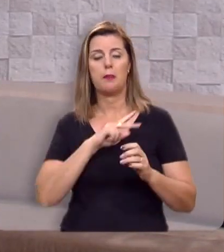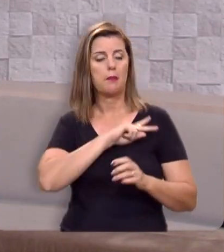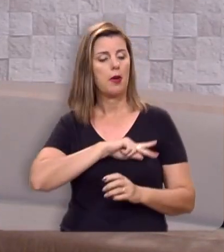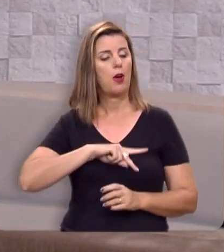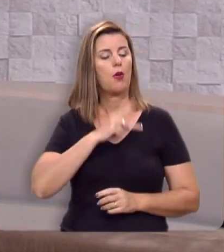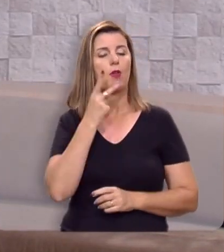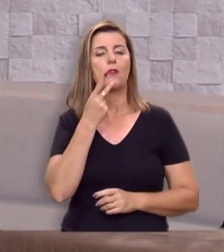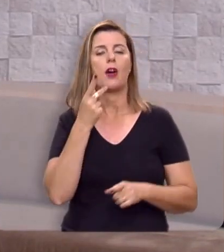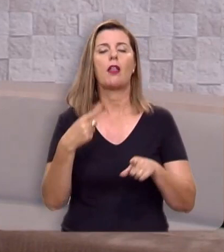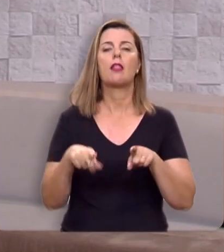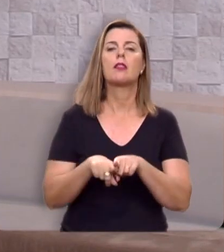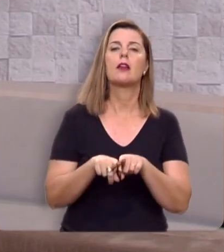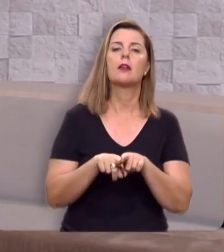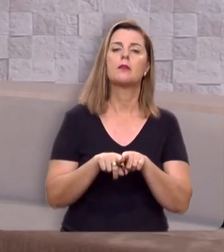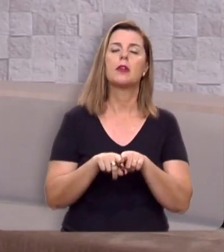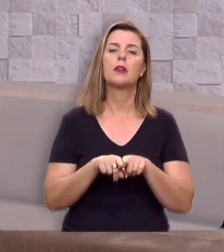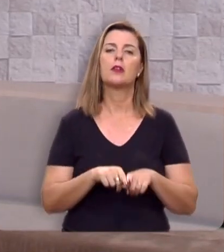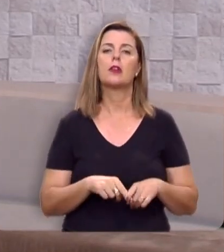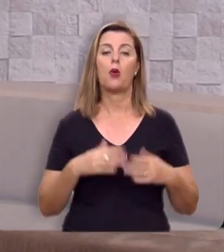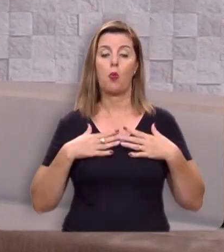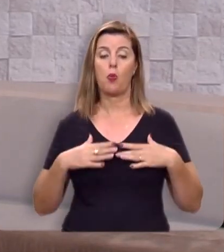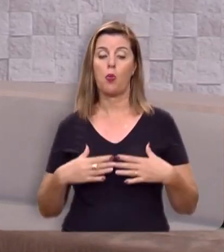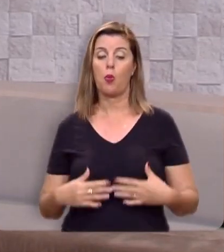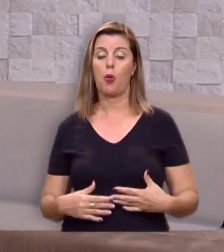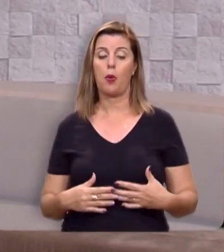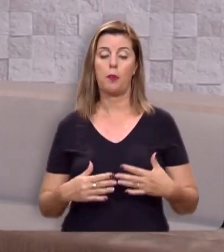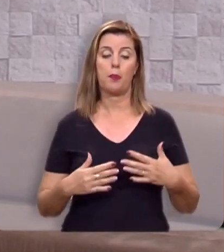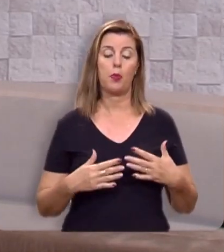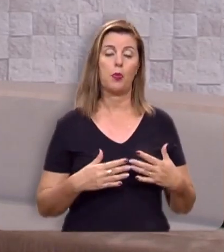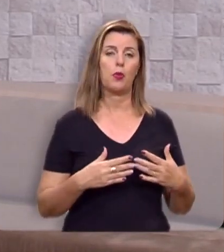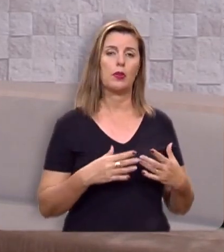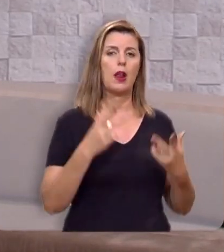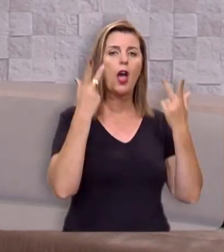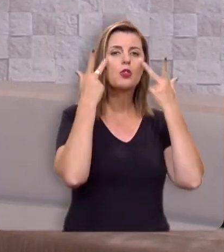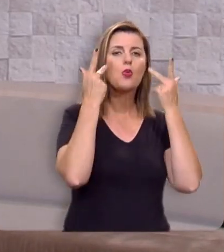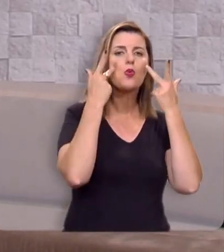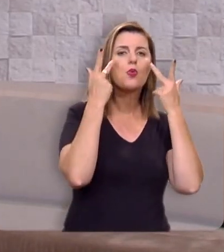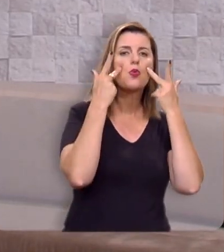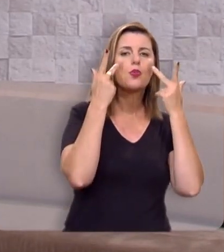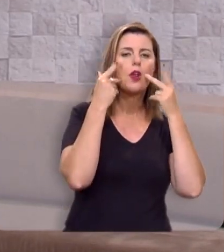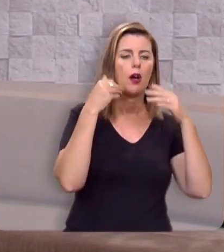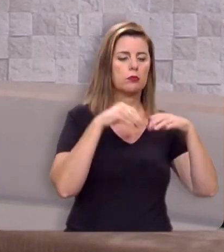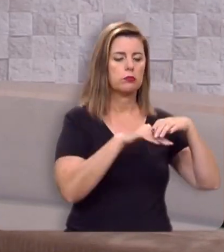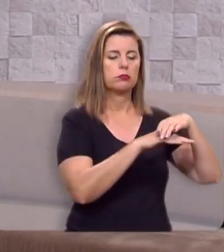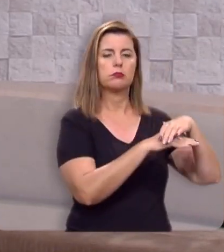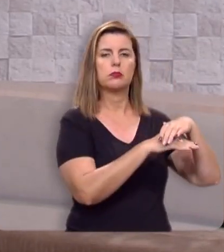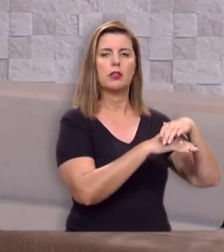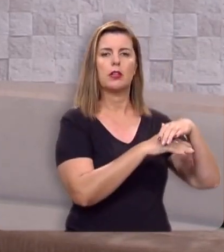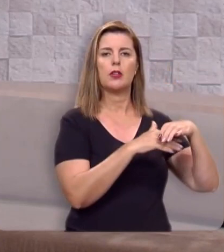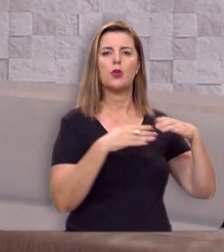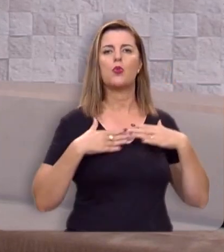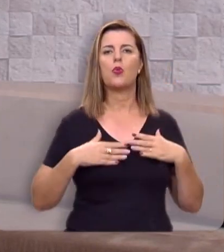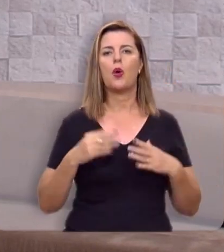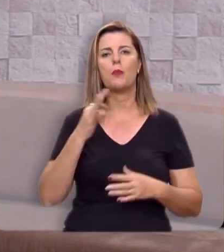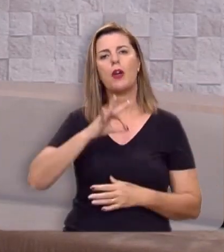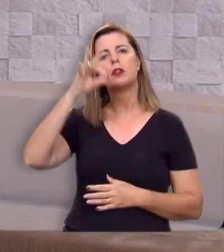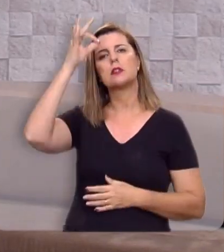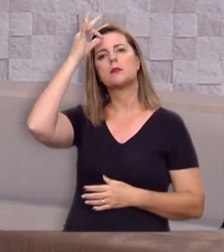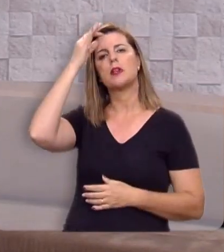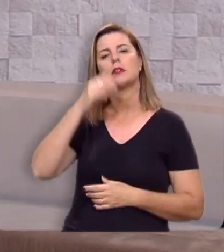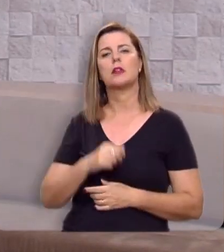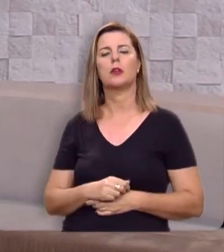que semeia esse corpo natural, ressuscita esse corpo espiritual. Não é que o corpo espiritual vai ser etéreo, mas ele